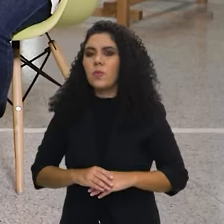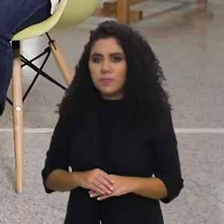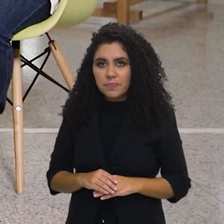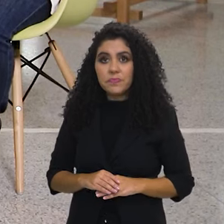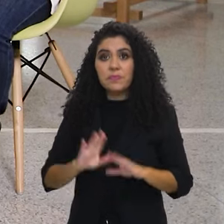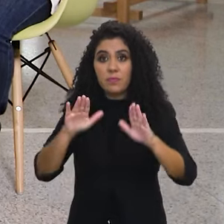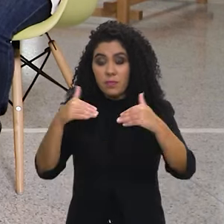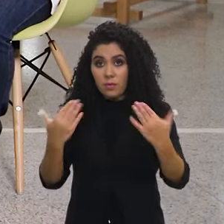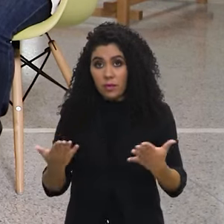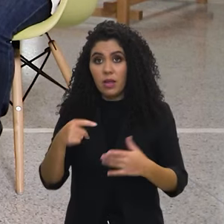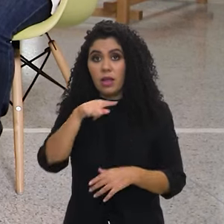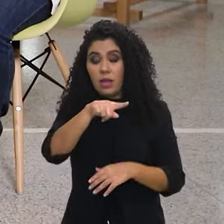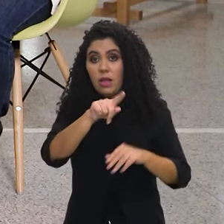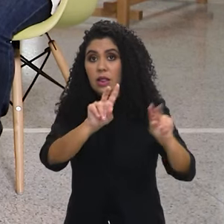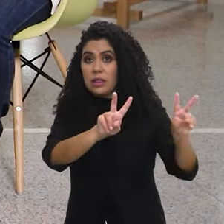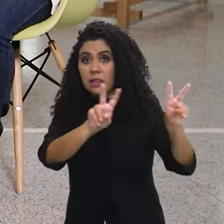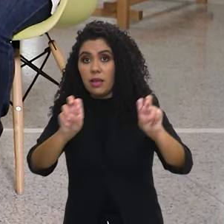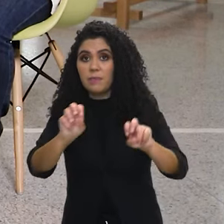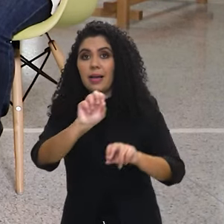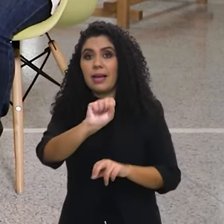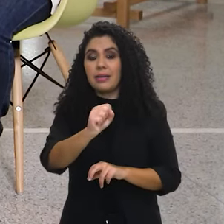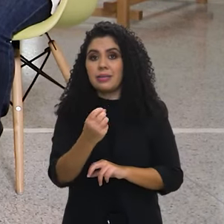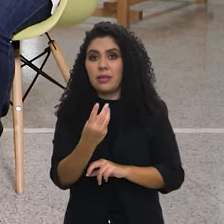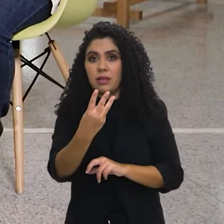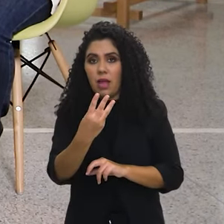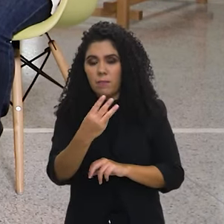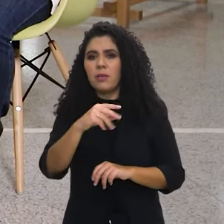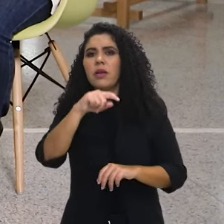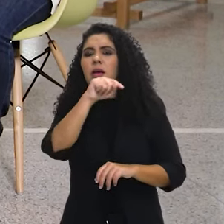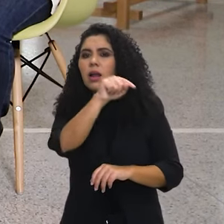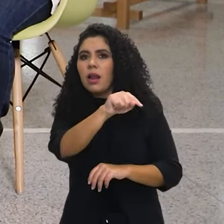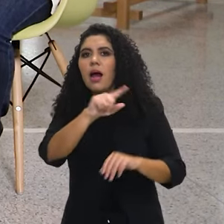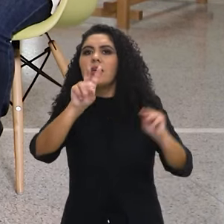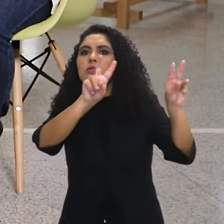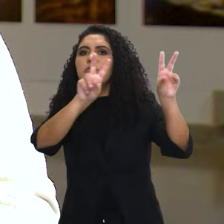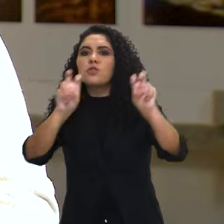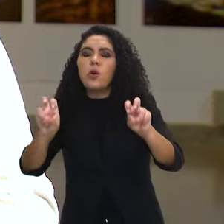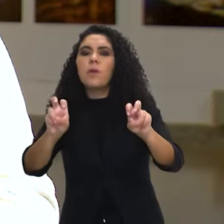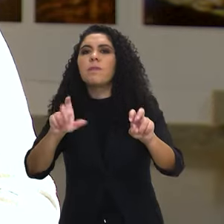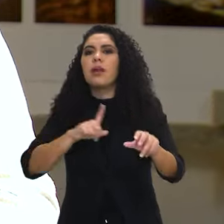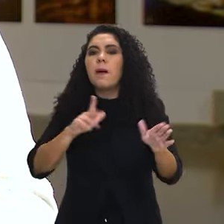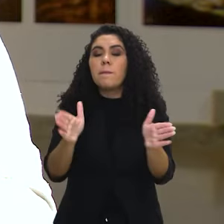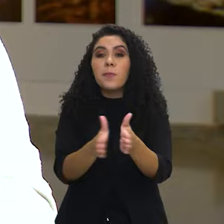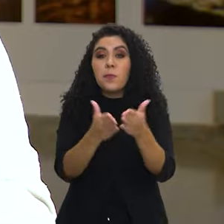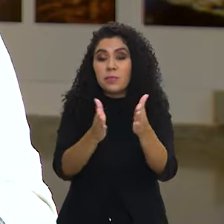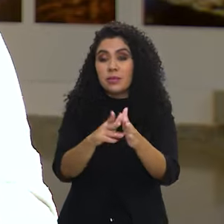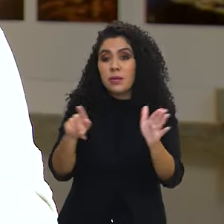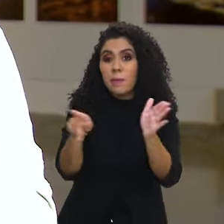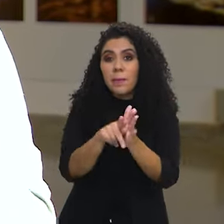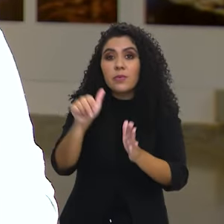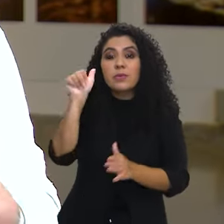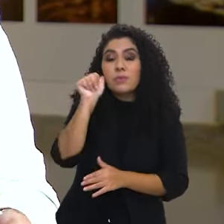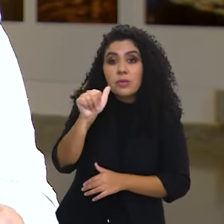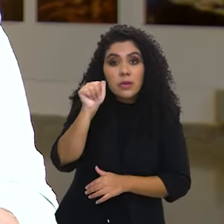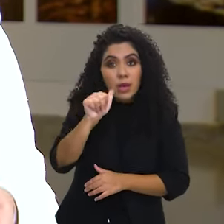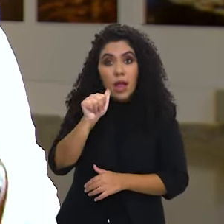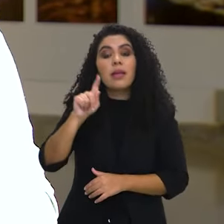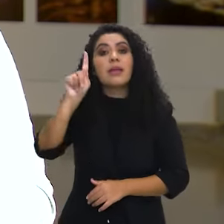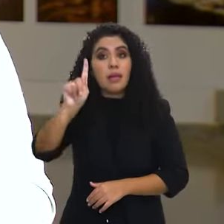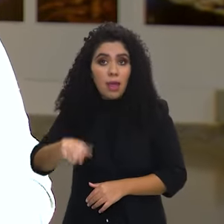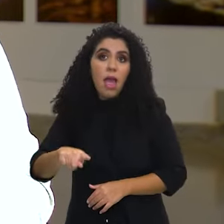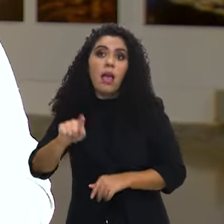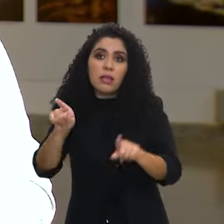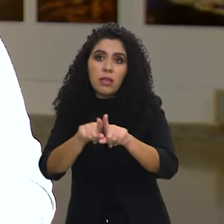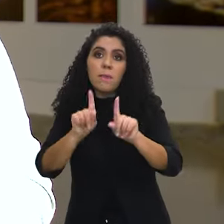da csw esse ano foi a questão da desigualdade a pobreza entre as mulheres né que é uma pauta relevante pro